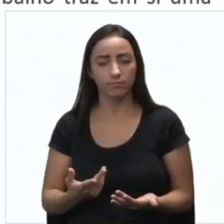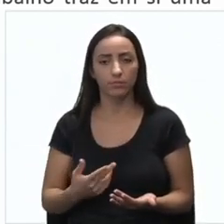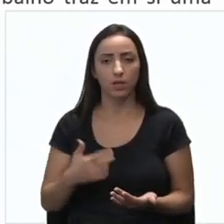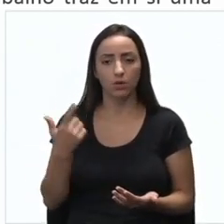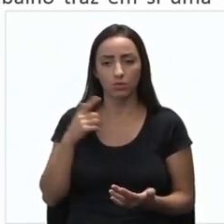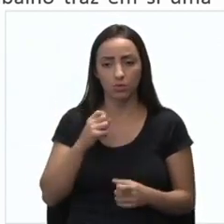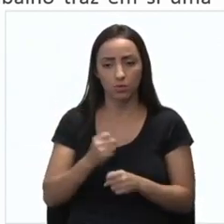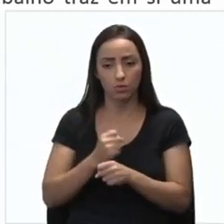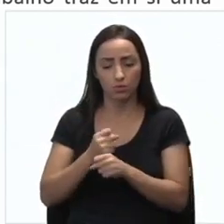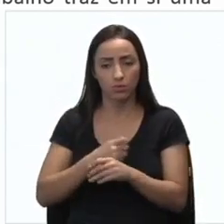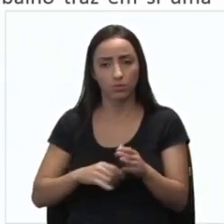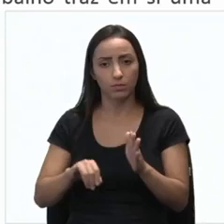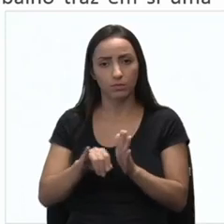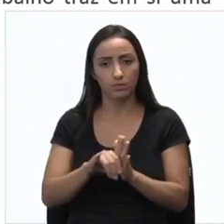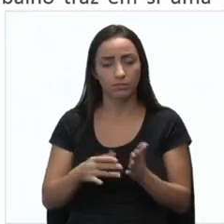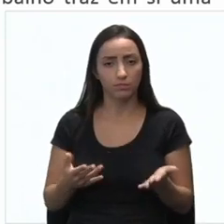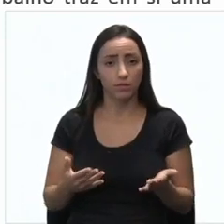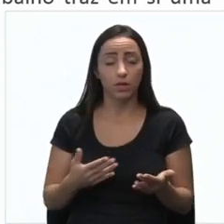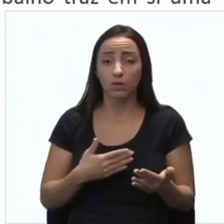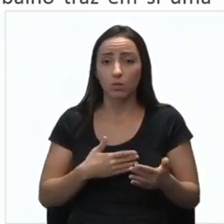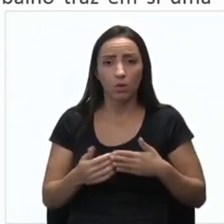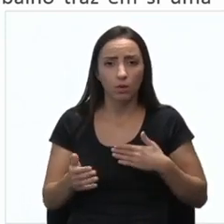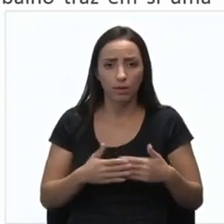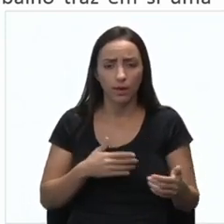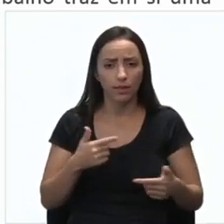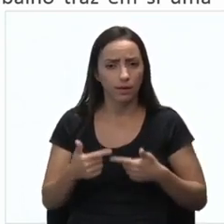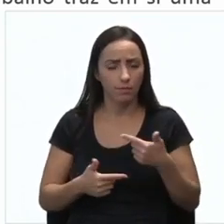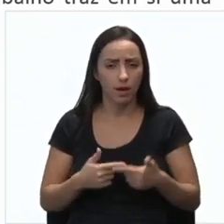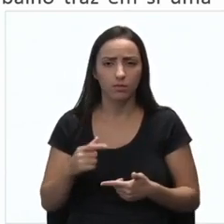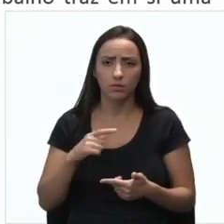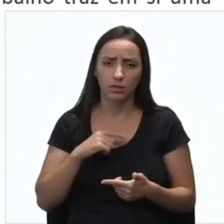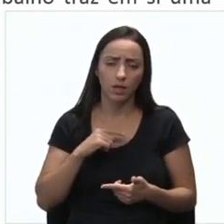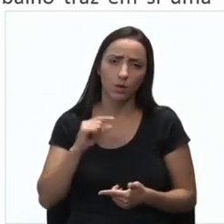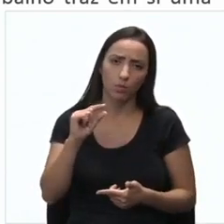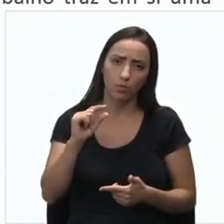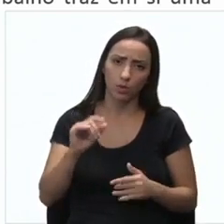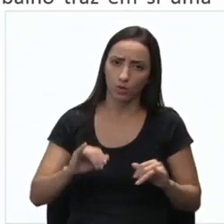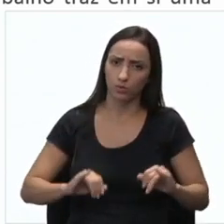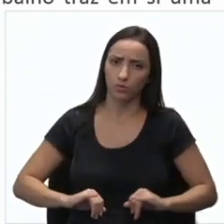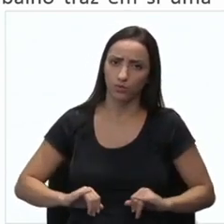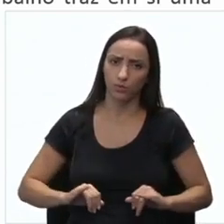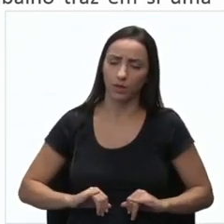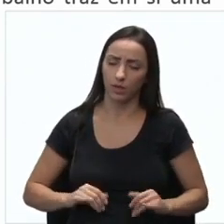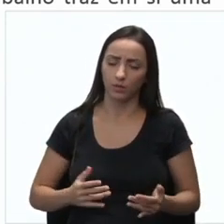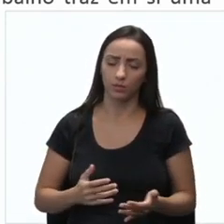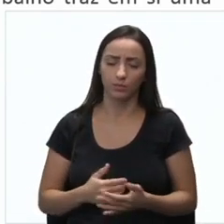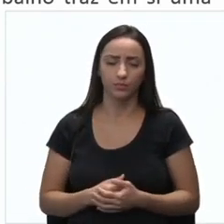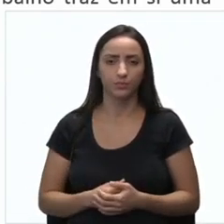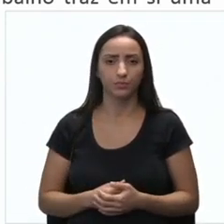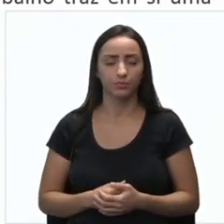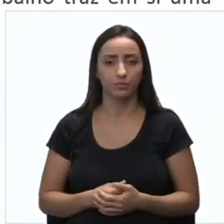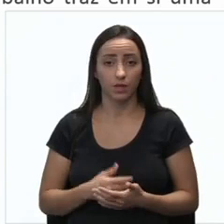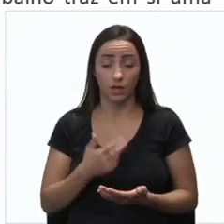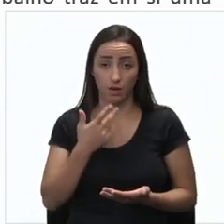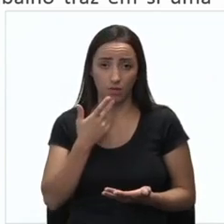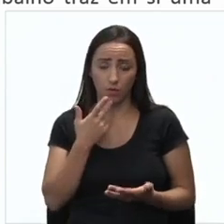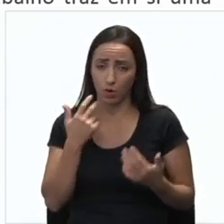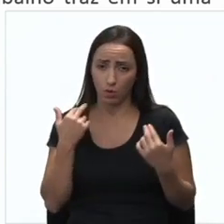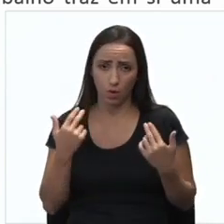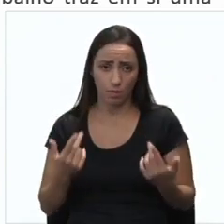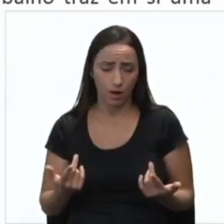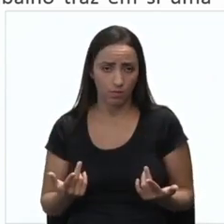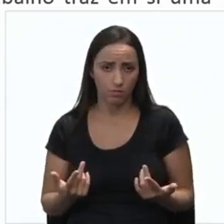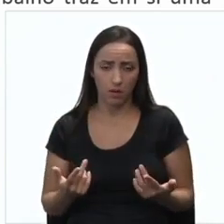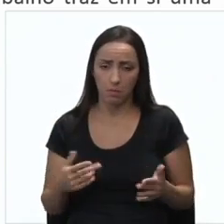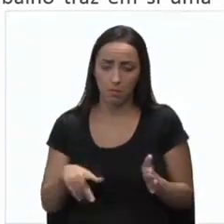identidade. Qualquer trabalho traz em si uma cota de sofrimento para quem o realiza, certo? Ele falou que é natural,